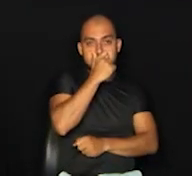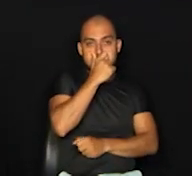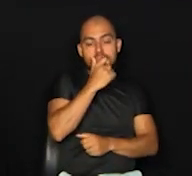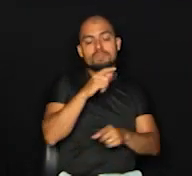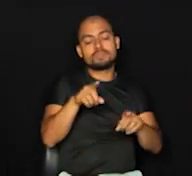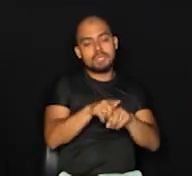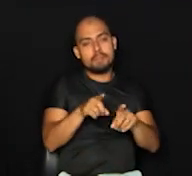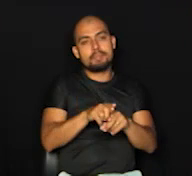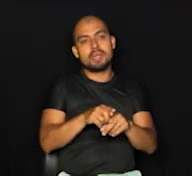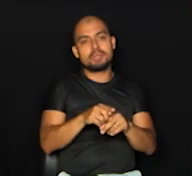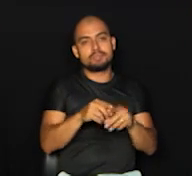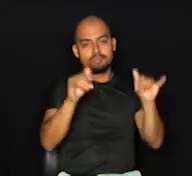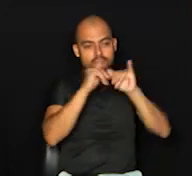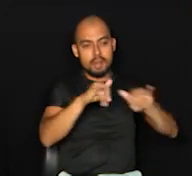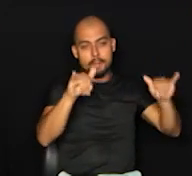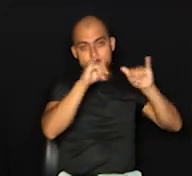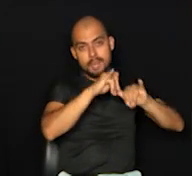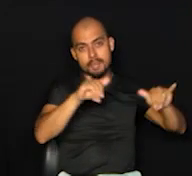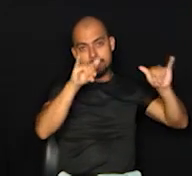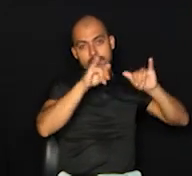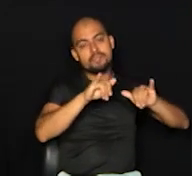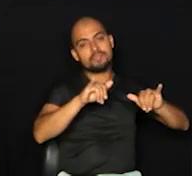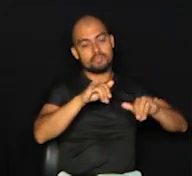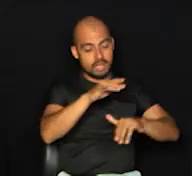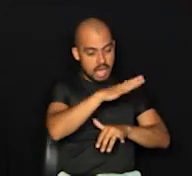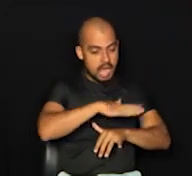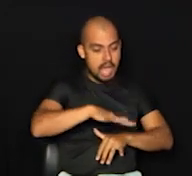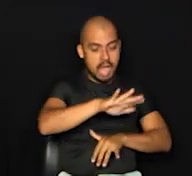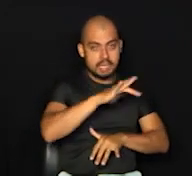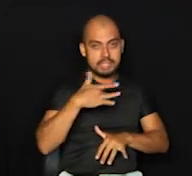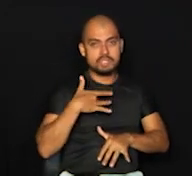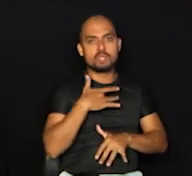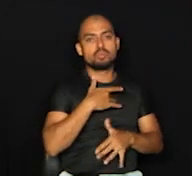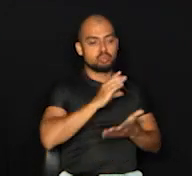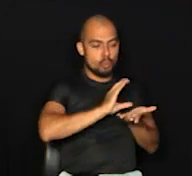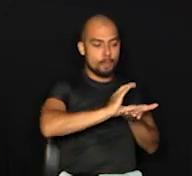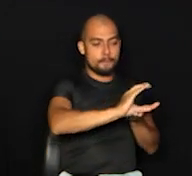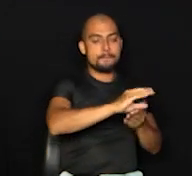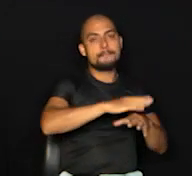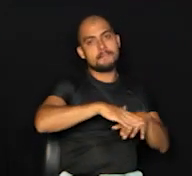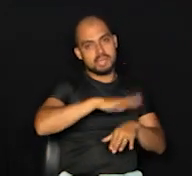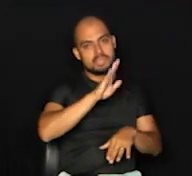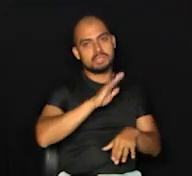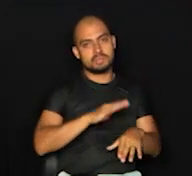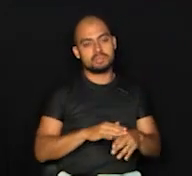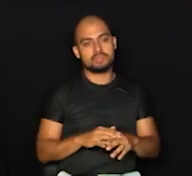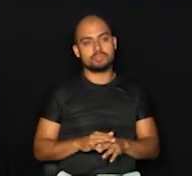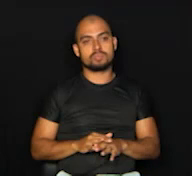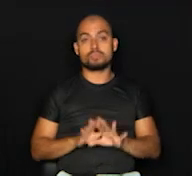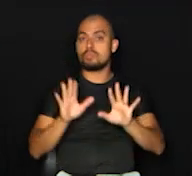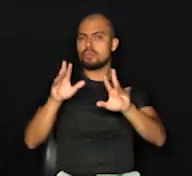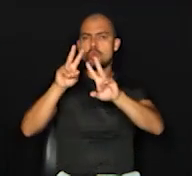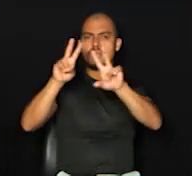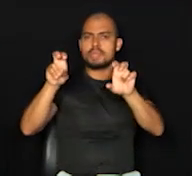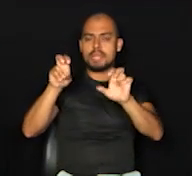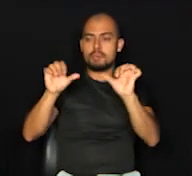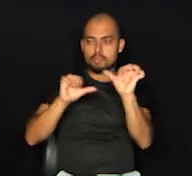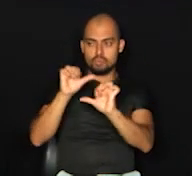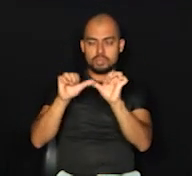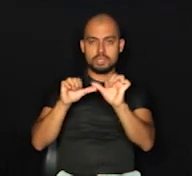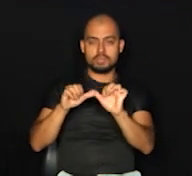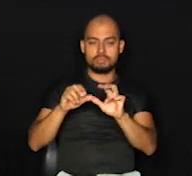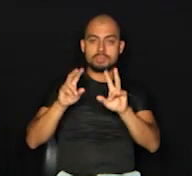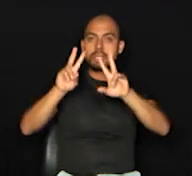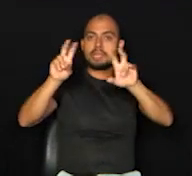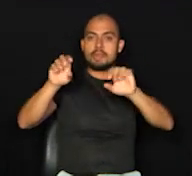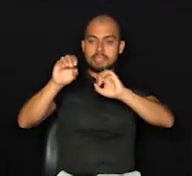de campanhas que foram realizadas, então a área de saúde com mais investimentos. Mudando agora um pouquinho para a educação,